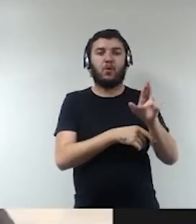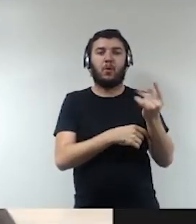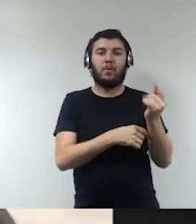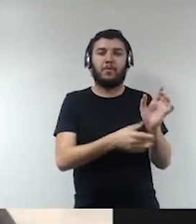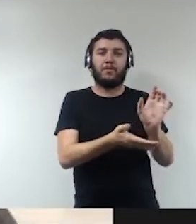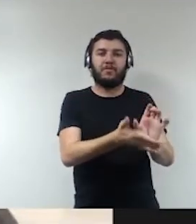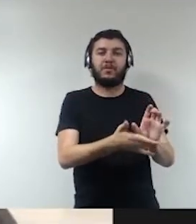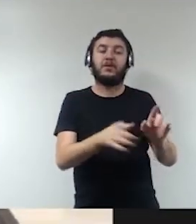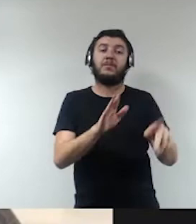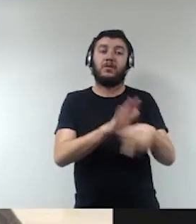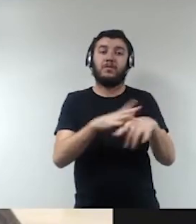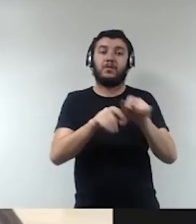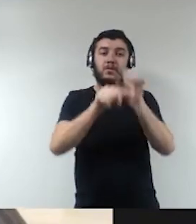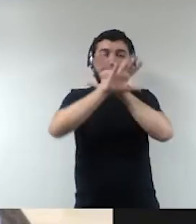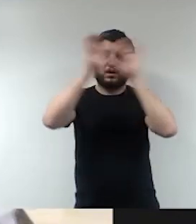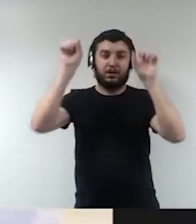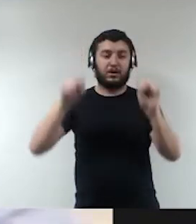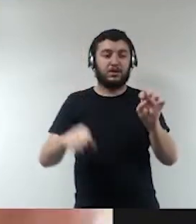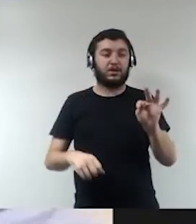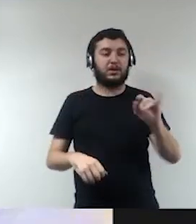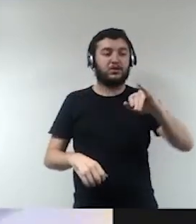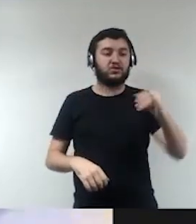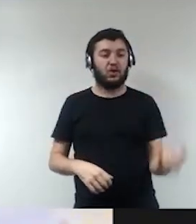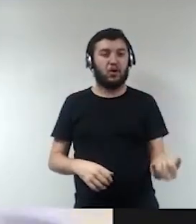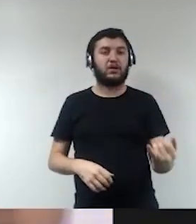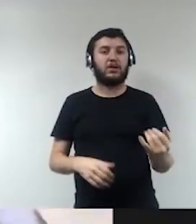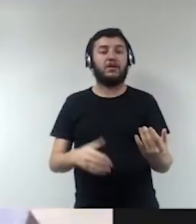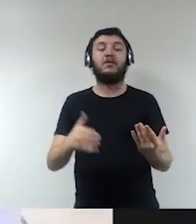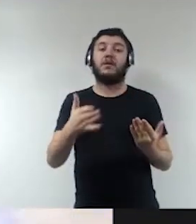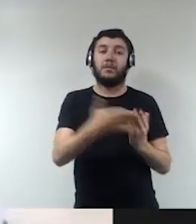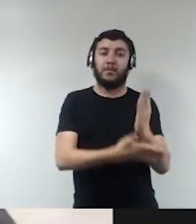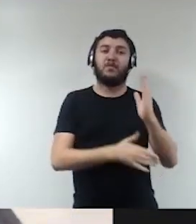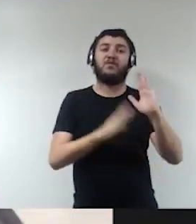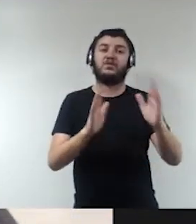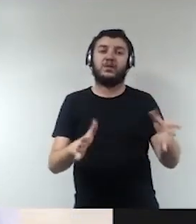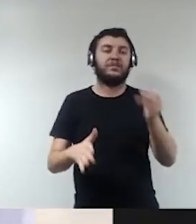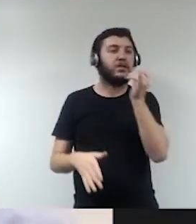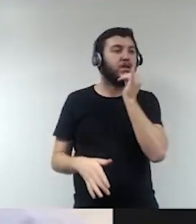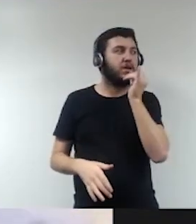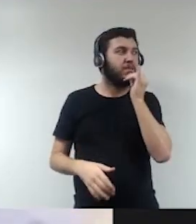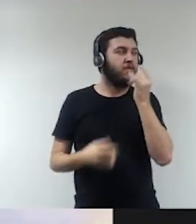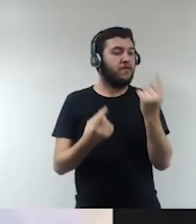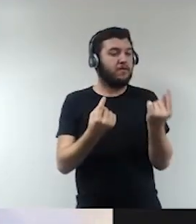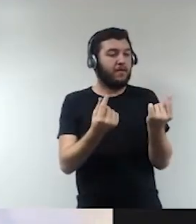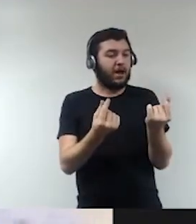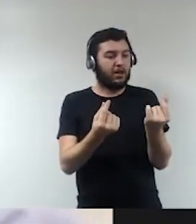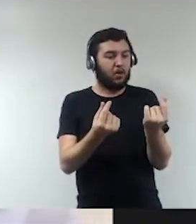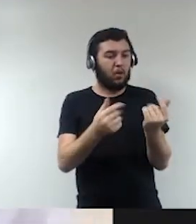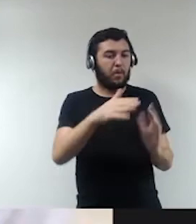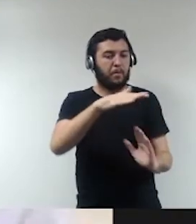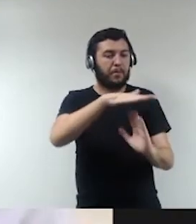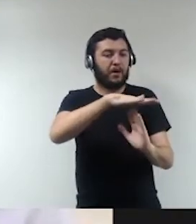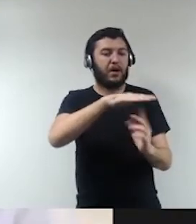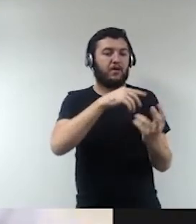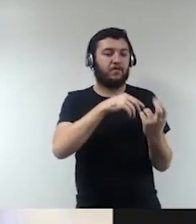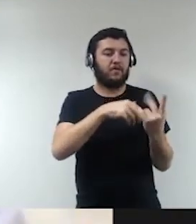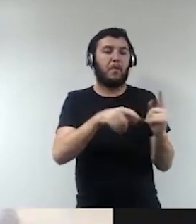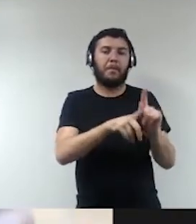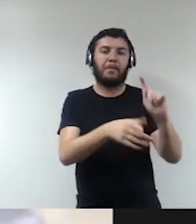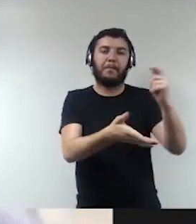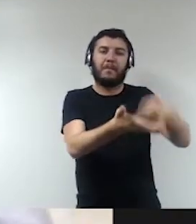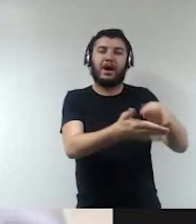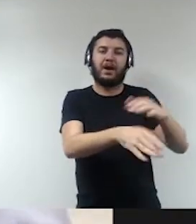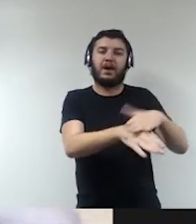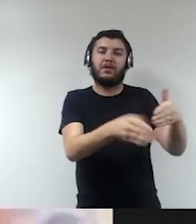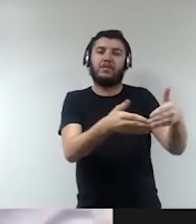tem um critério objetivo, critério de valor. Credor até tal valor, eu pago em tal periodicidade. E o credor de maior valor, eu